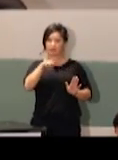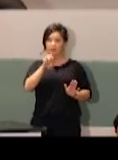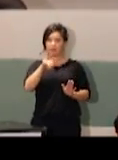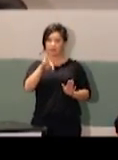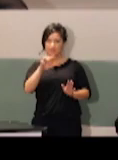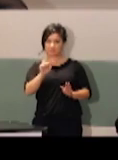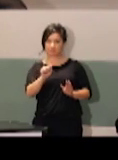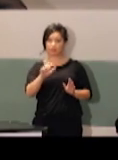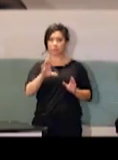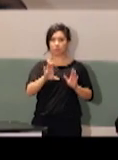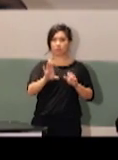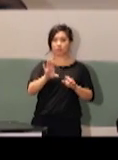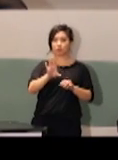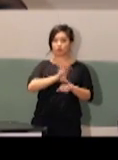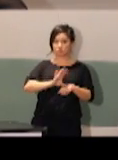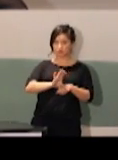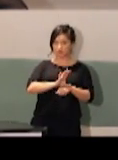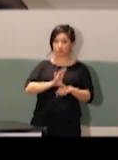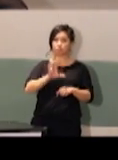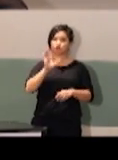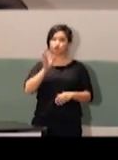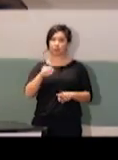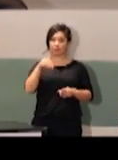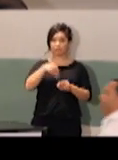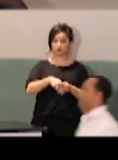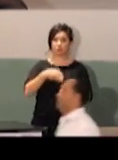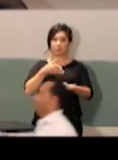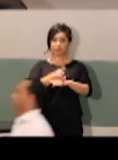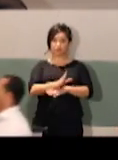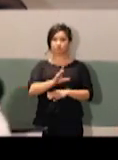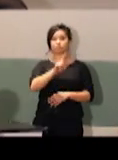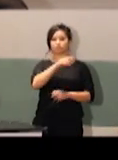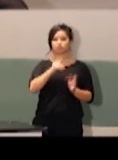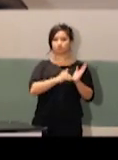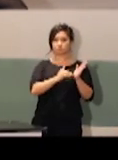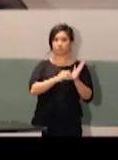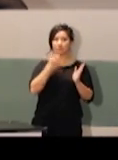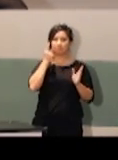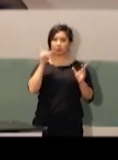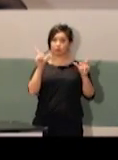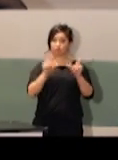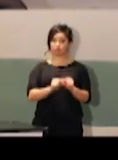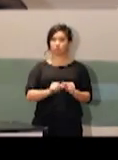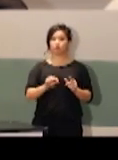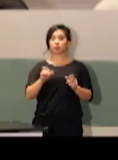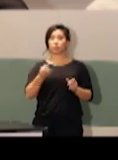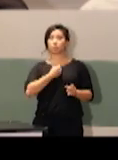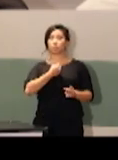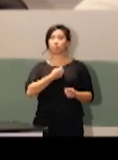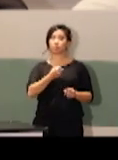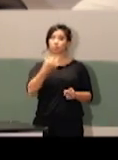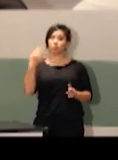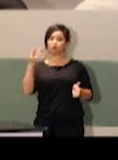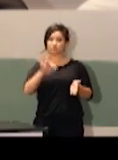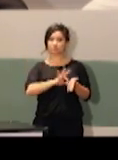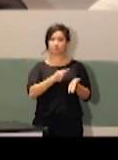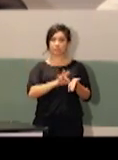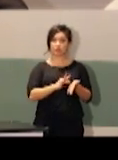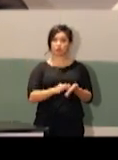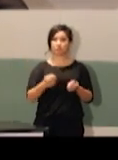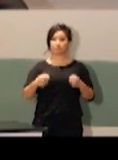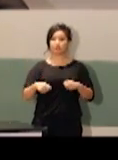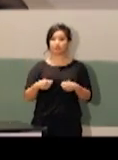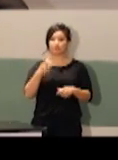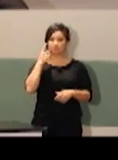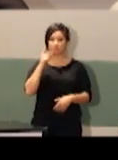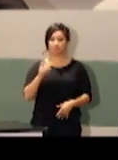Federal, que reduz o número de assinaturas pela metade para os projetos de iniciativa popular,